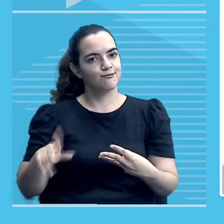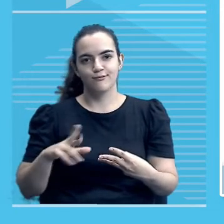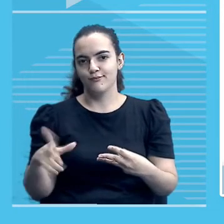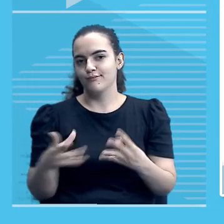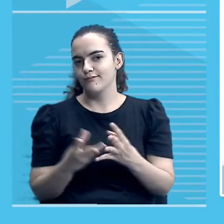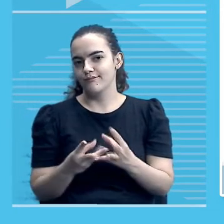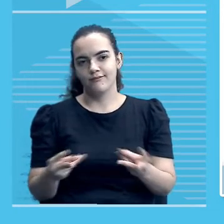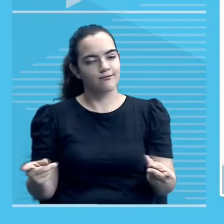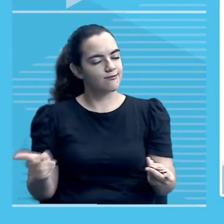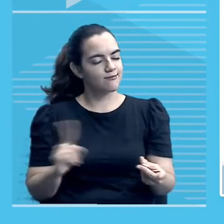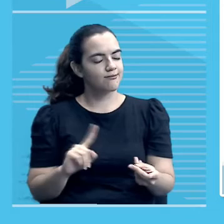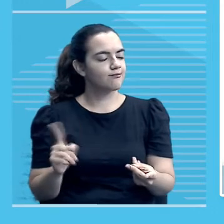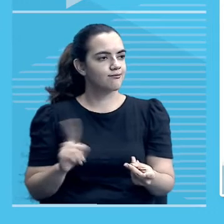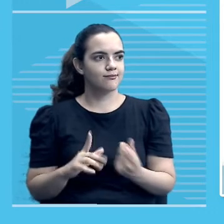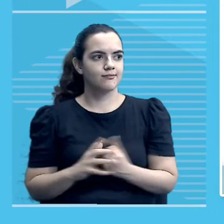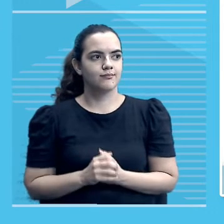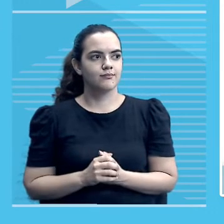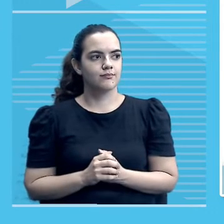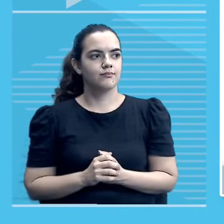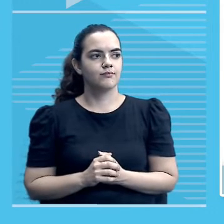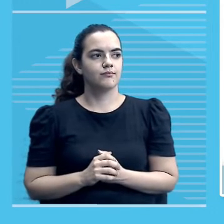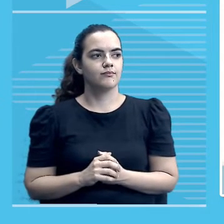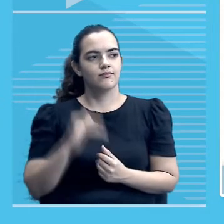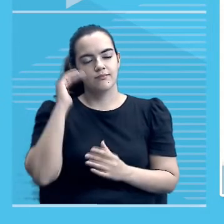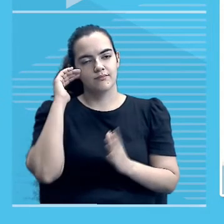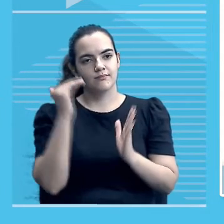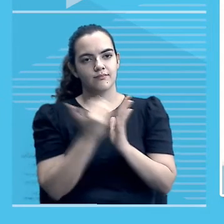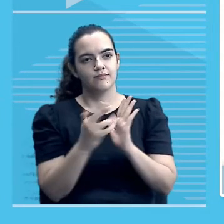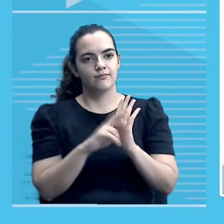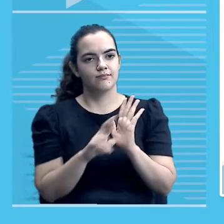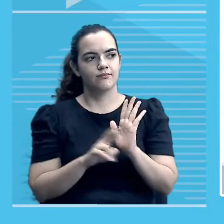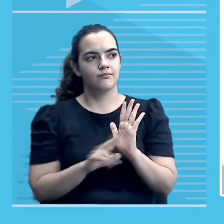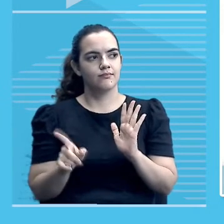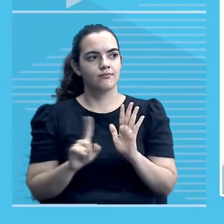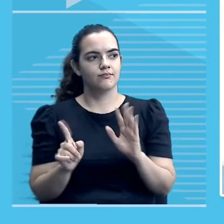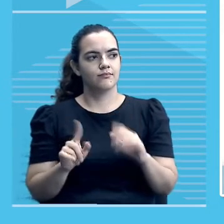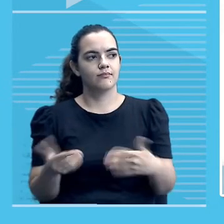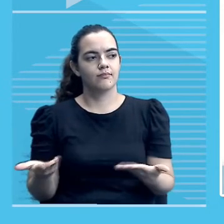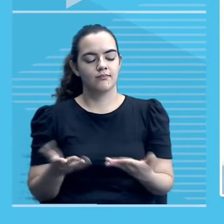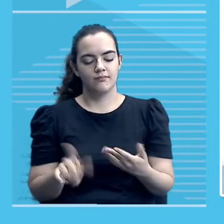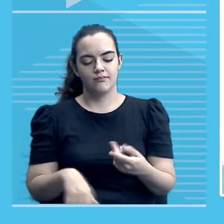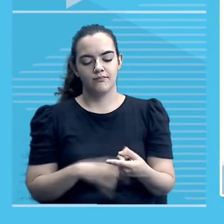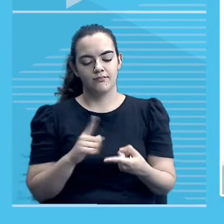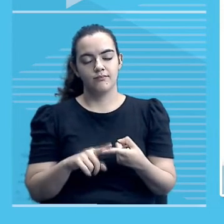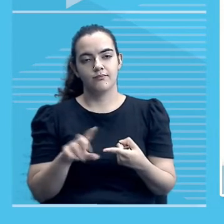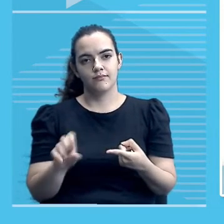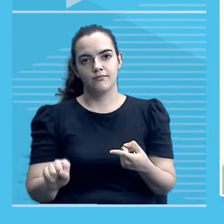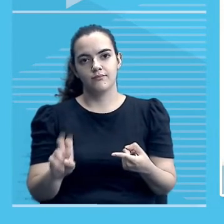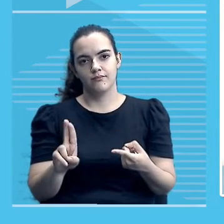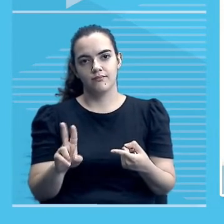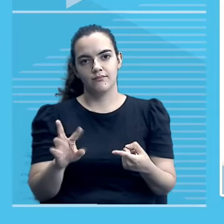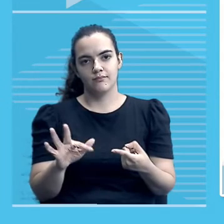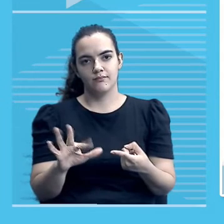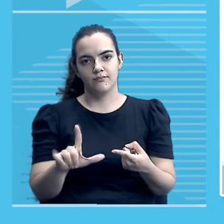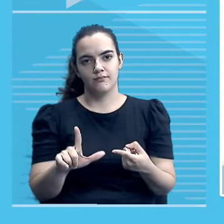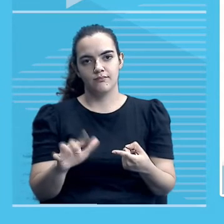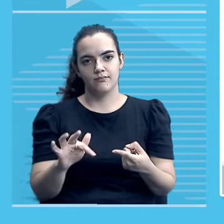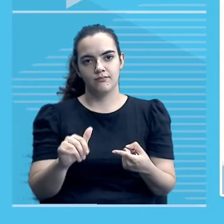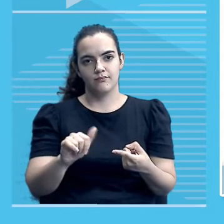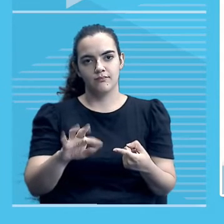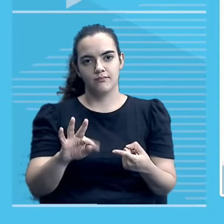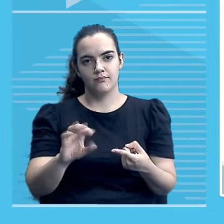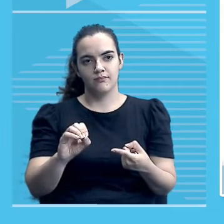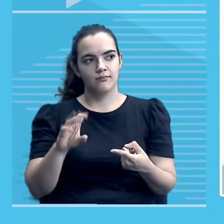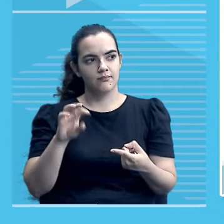Os sulfatos, eles são solúveis, regra geral. Exceto quem? Cálcio, estrôncio, bário e